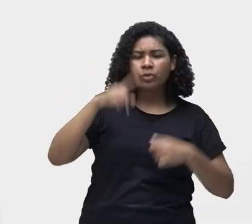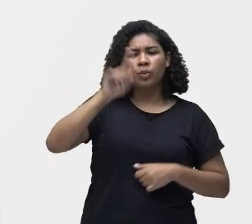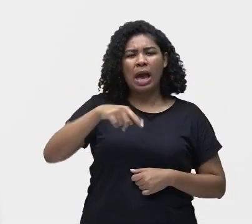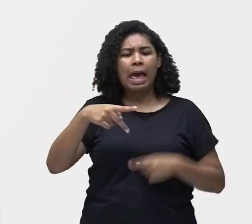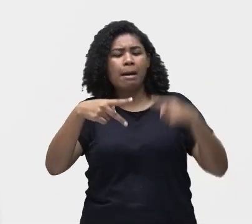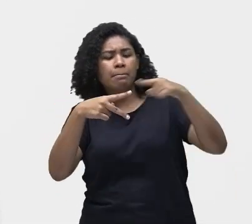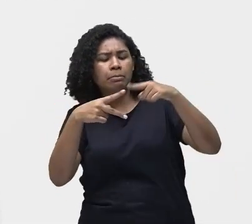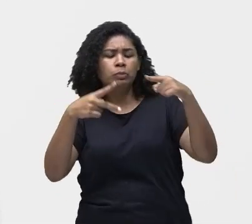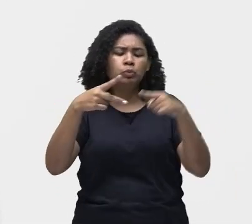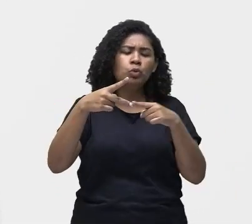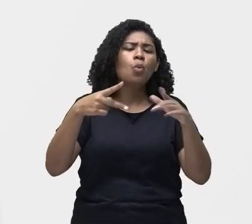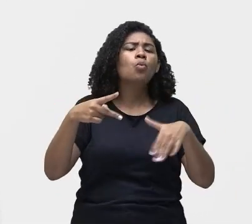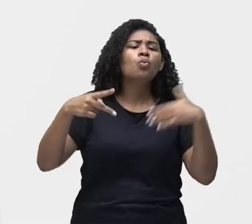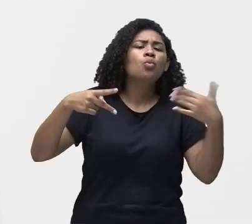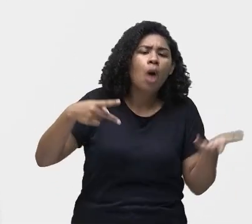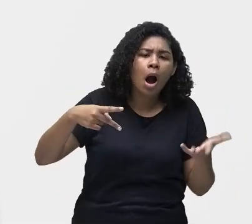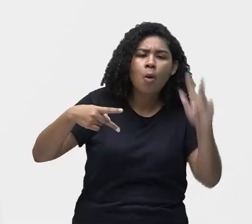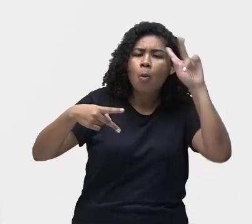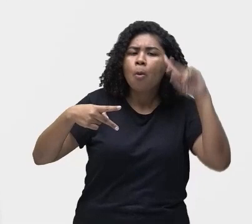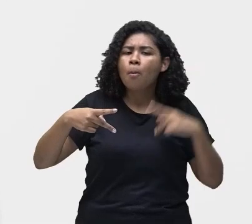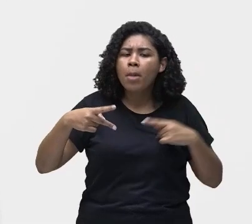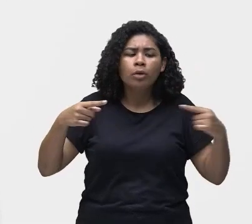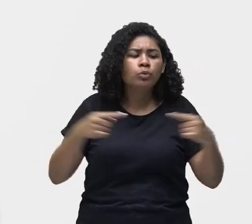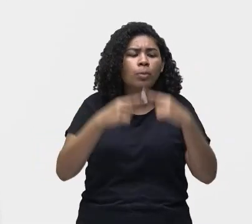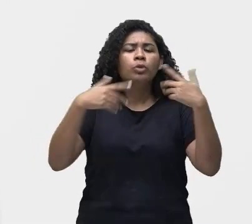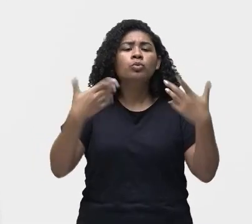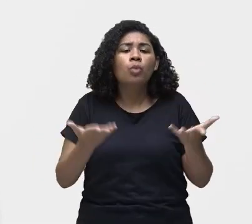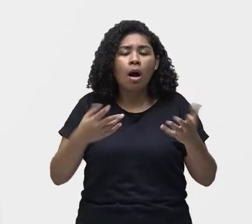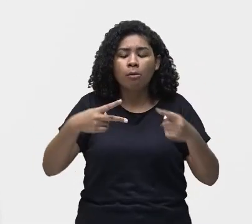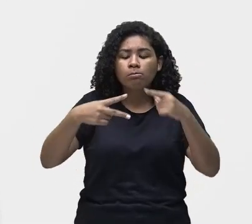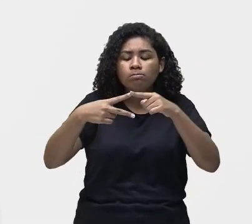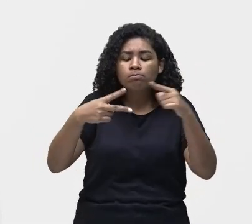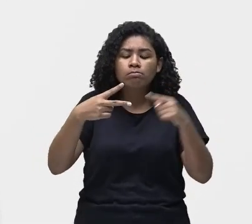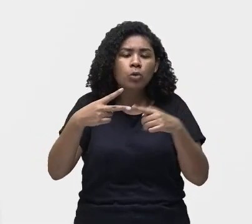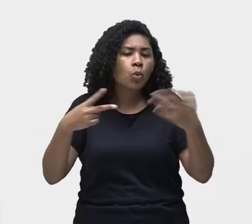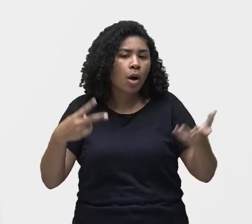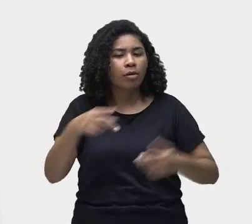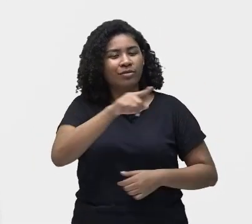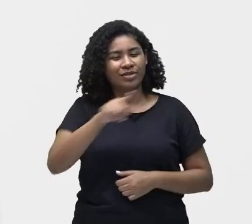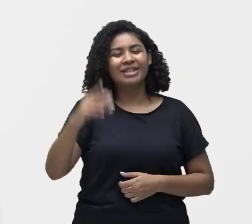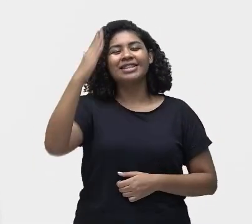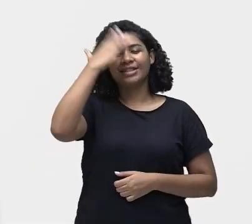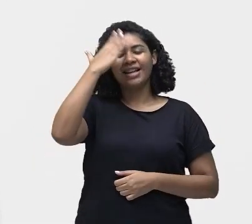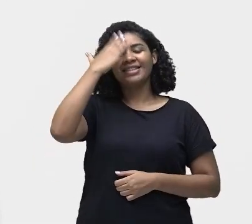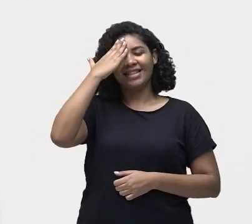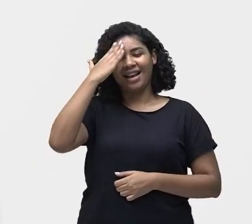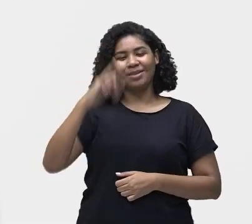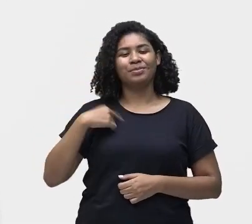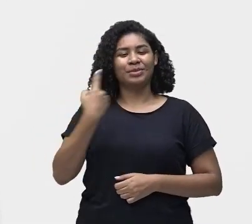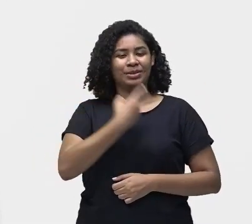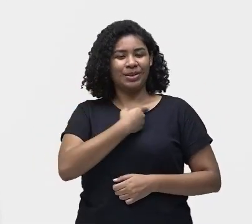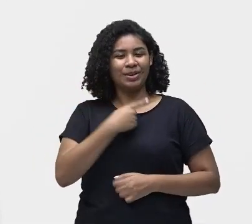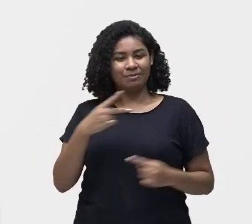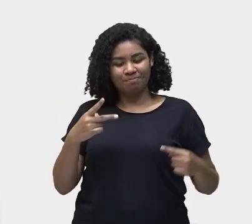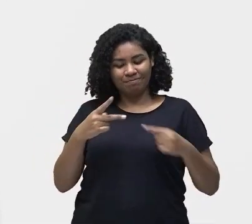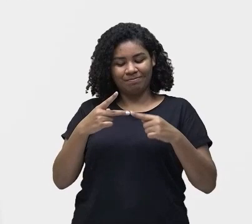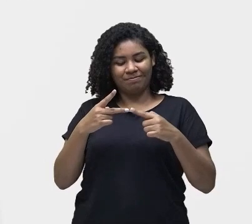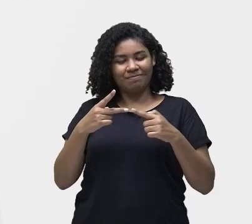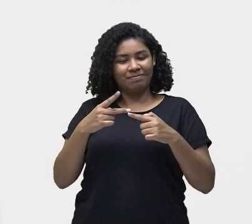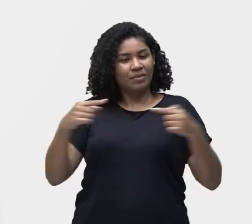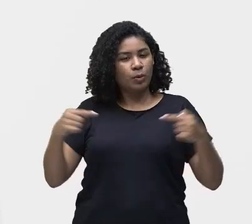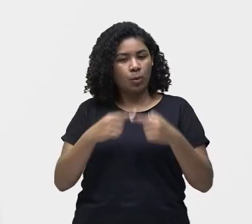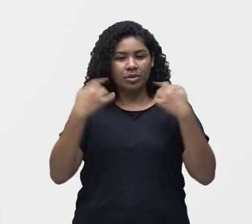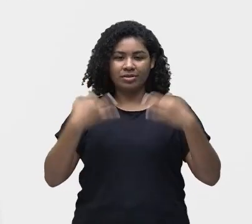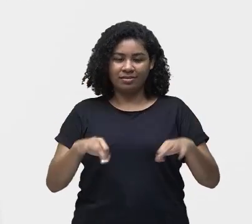heterótrofos? Vocês com certeza já vão saber me dizer e nos classificar como seres heterótrofos. Como os